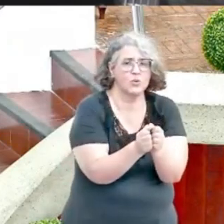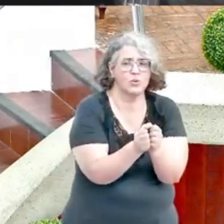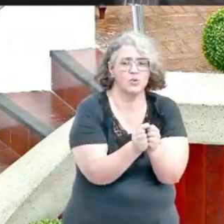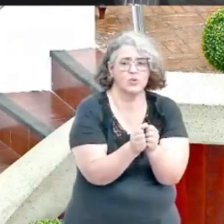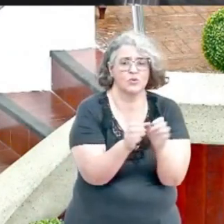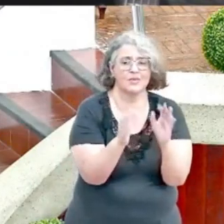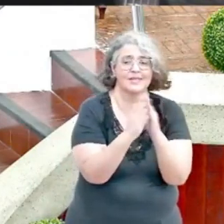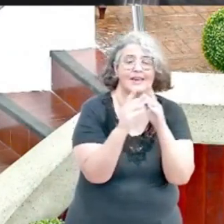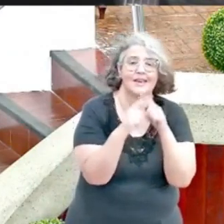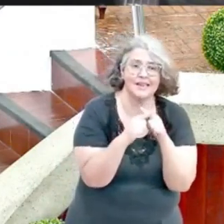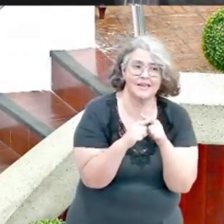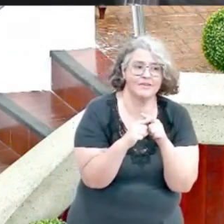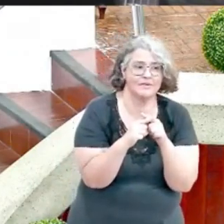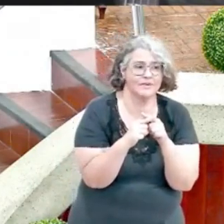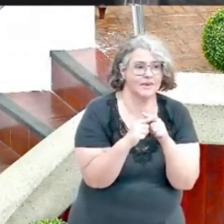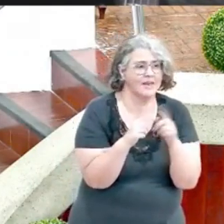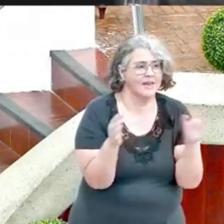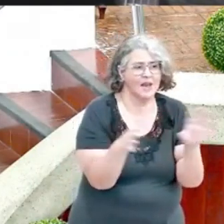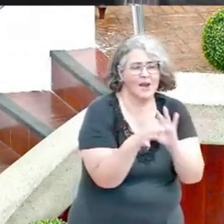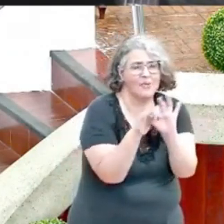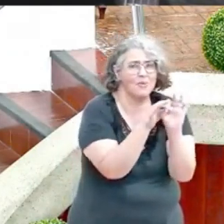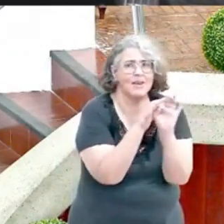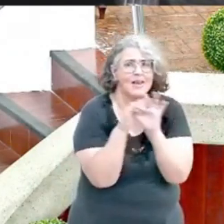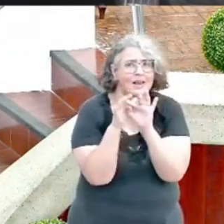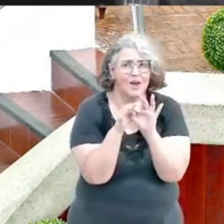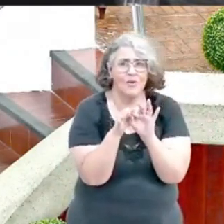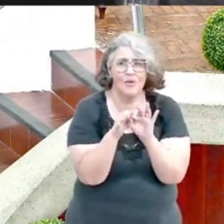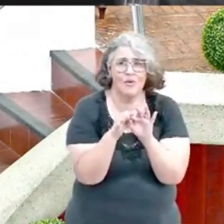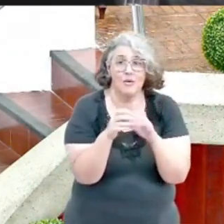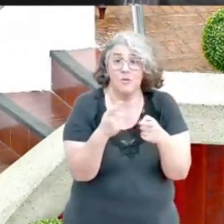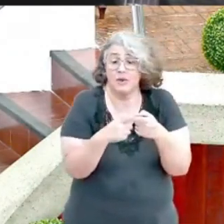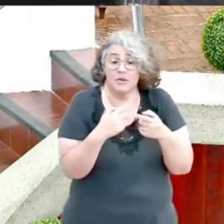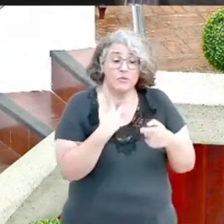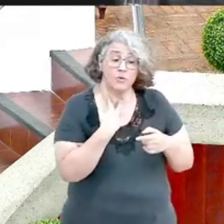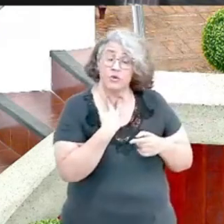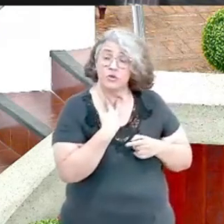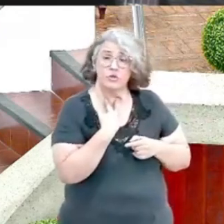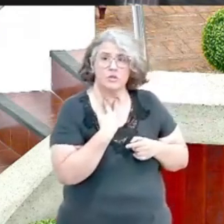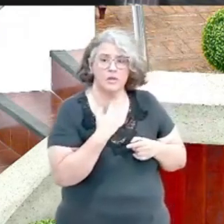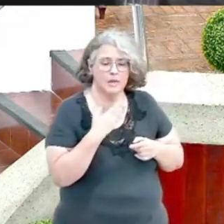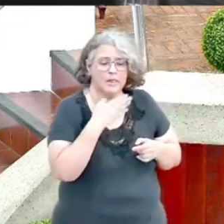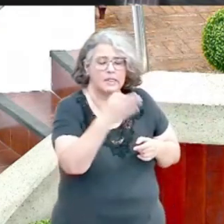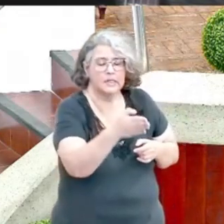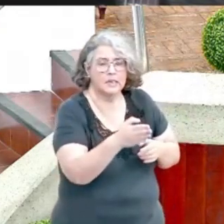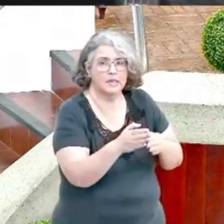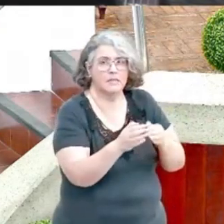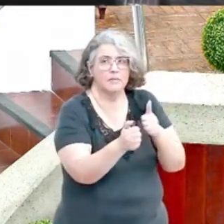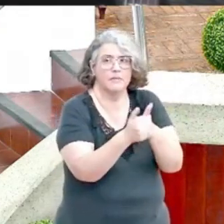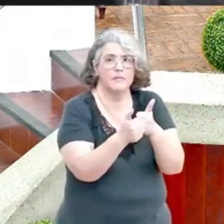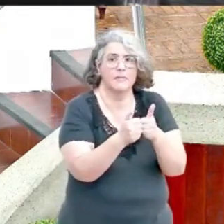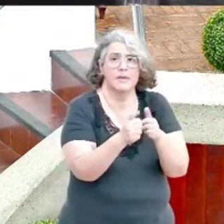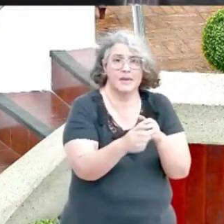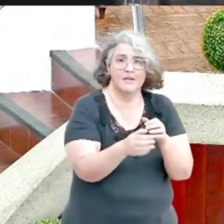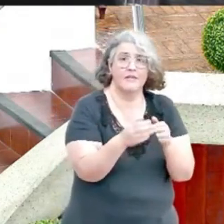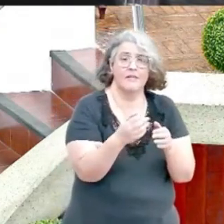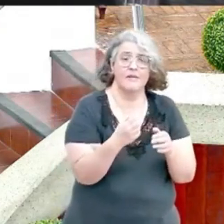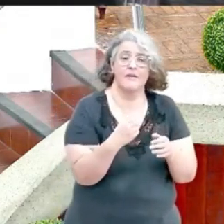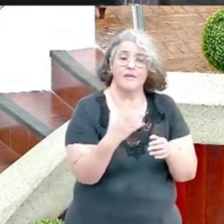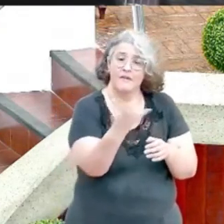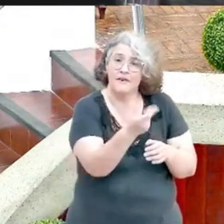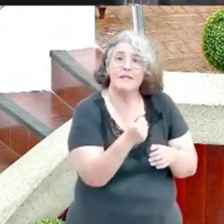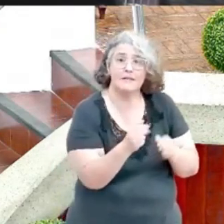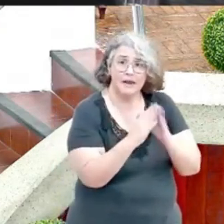santos. Por que ele não tinha? Por que ele não conseguia estar com a igreja? O texto sagrado diz que,